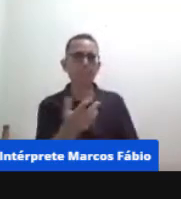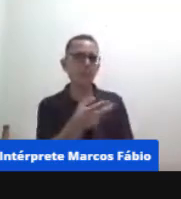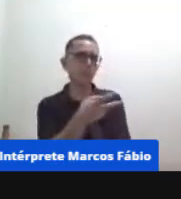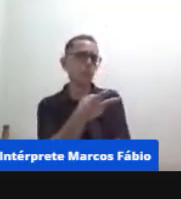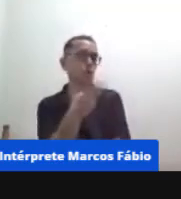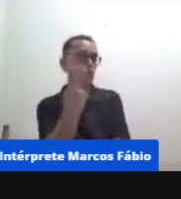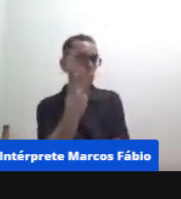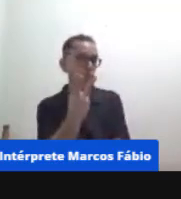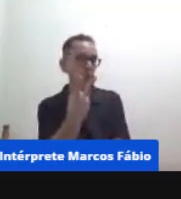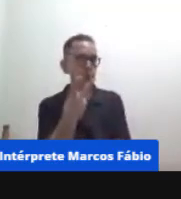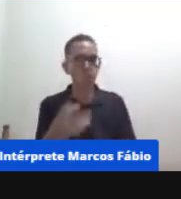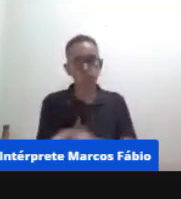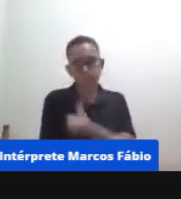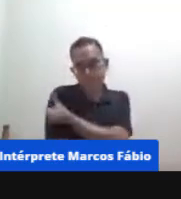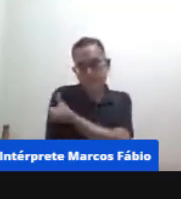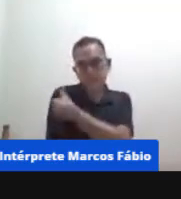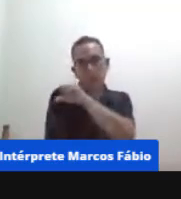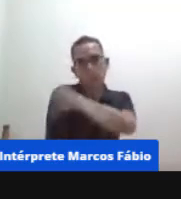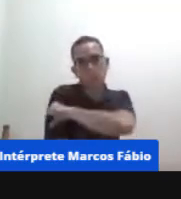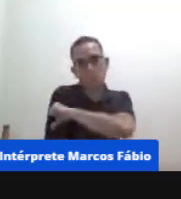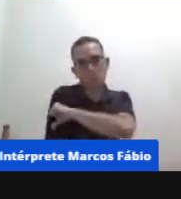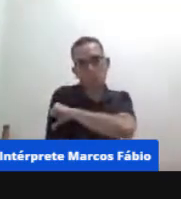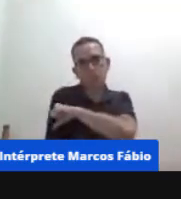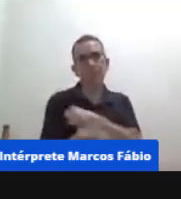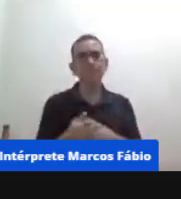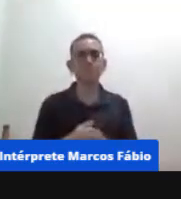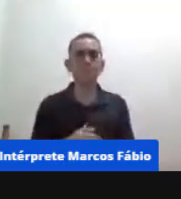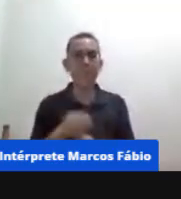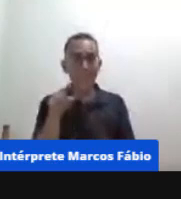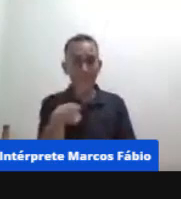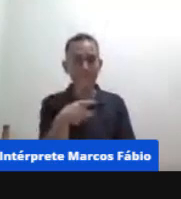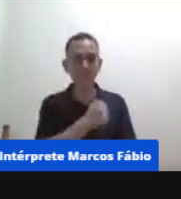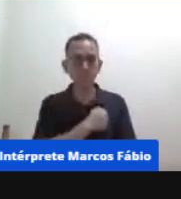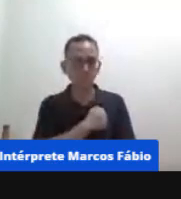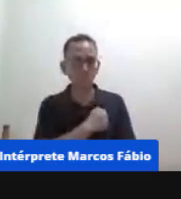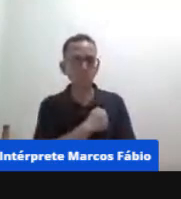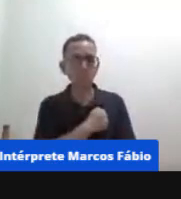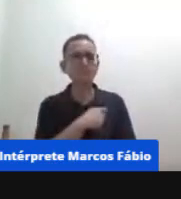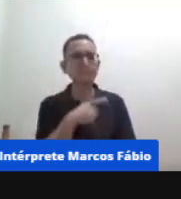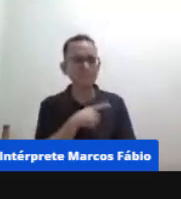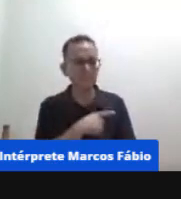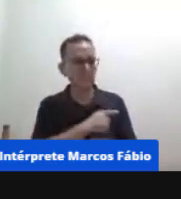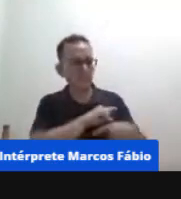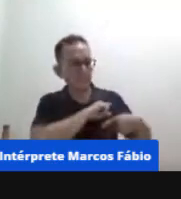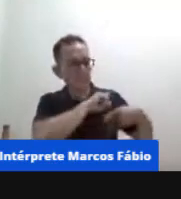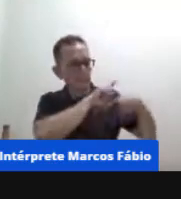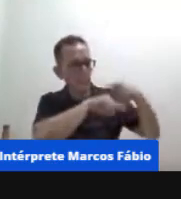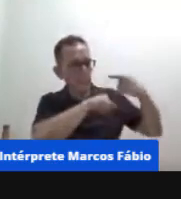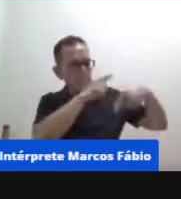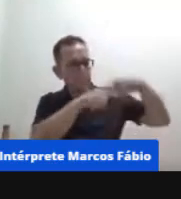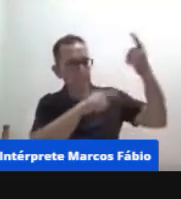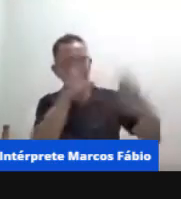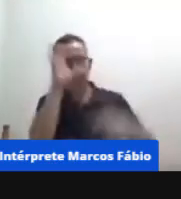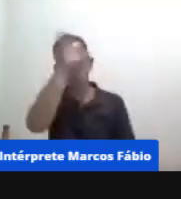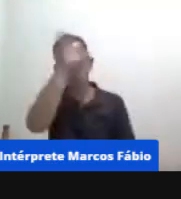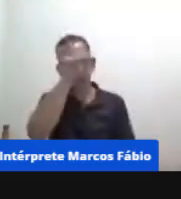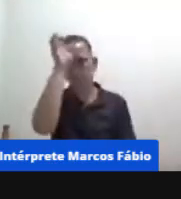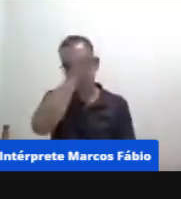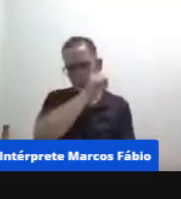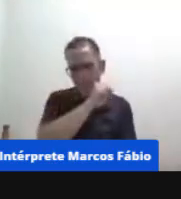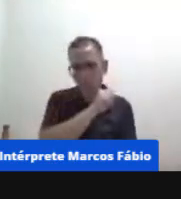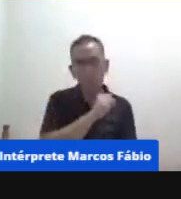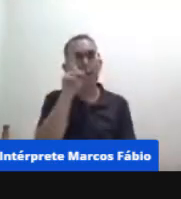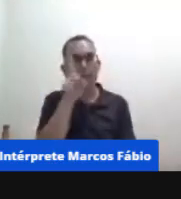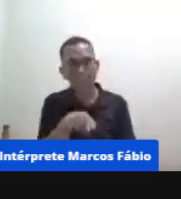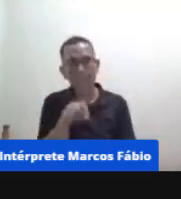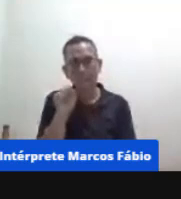mais que essa criança, esse aluno, esteja ainda no processo de alfabetização, eu vou proporcionar, sim, essa